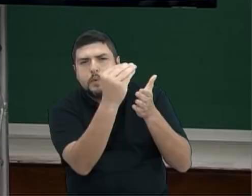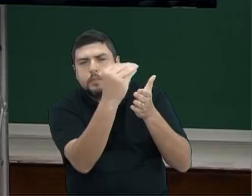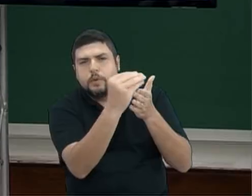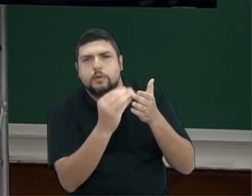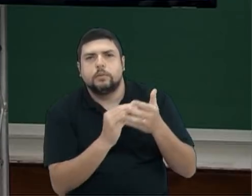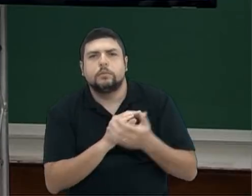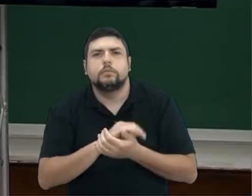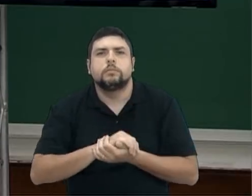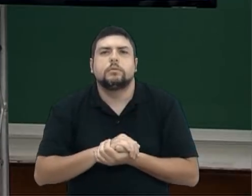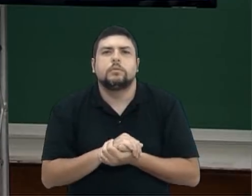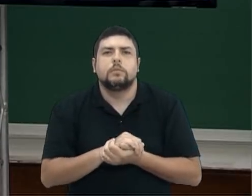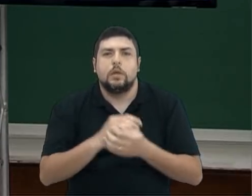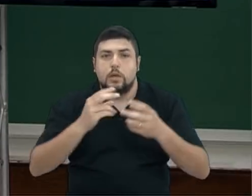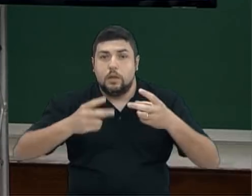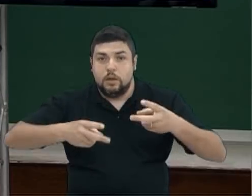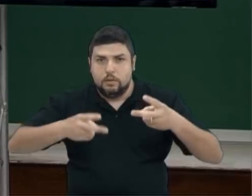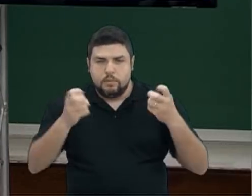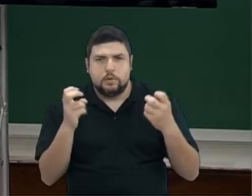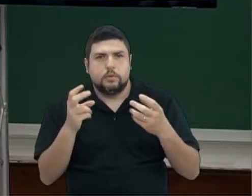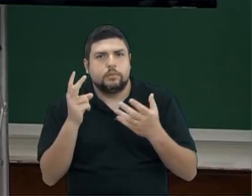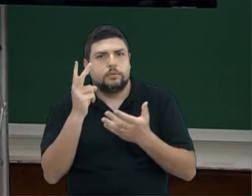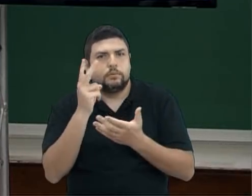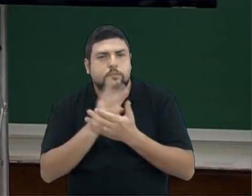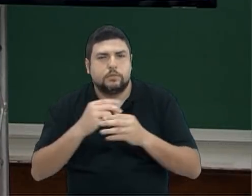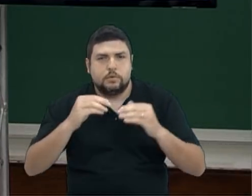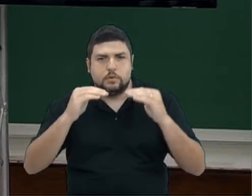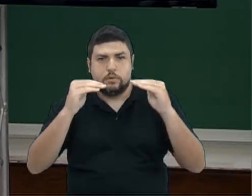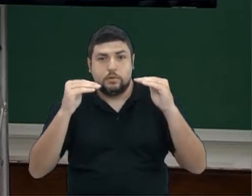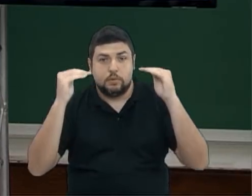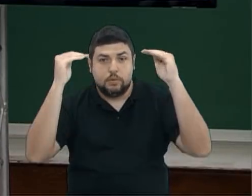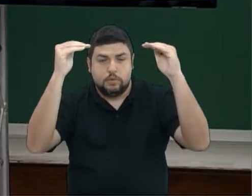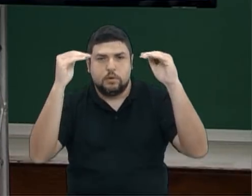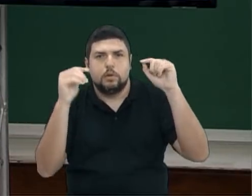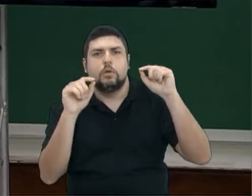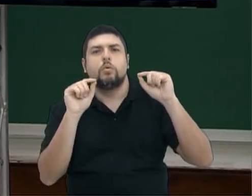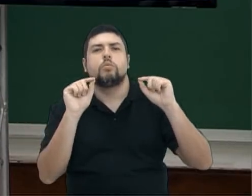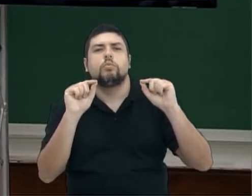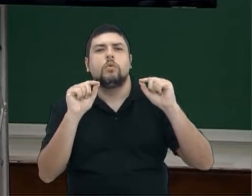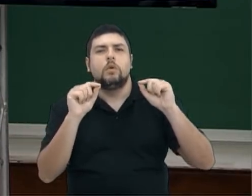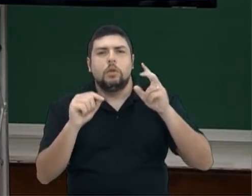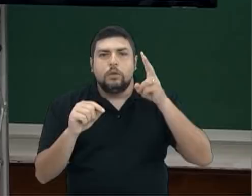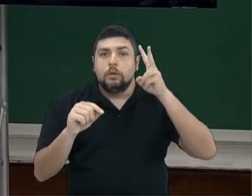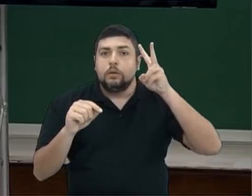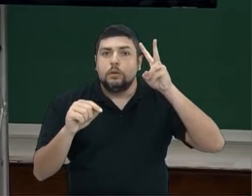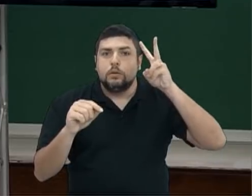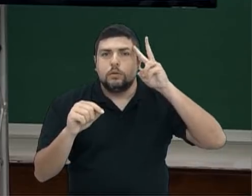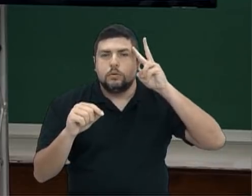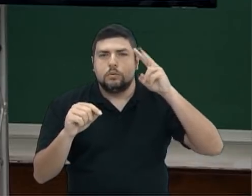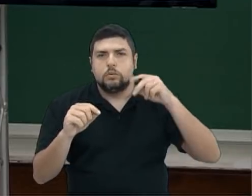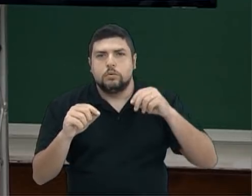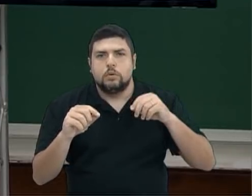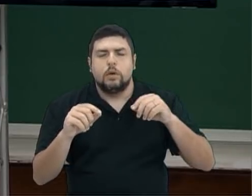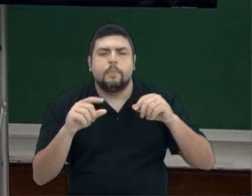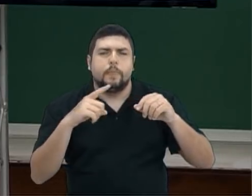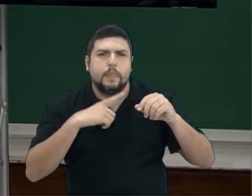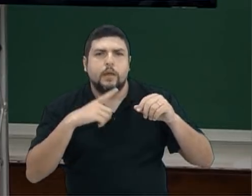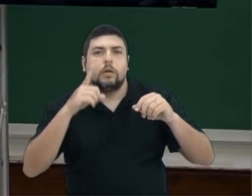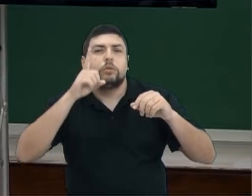cima segunda-feira, que o diário tem sempre essa coisa de nós escrevermos ou diariamente